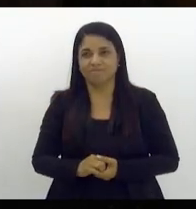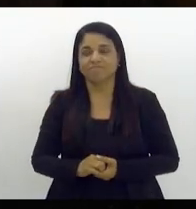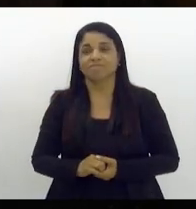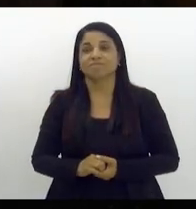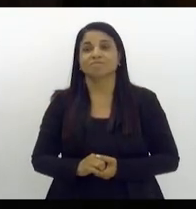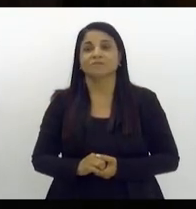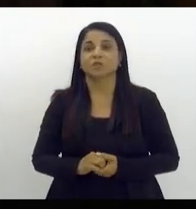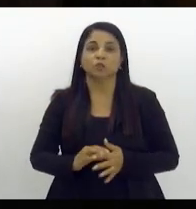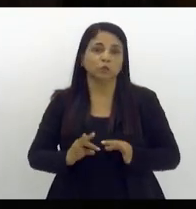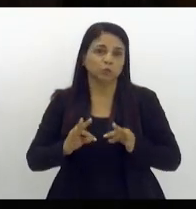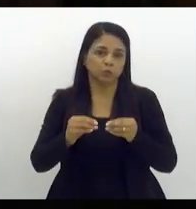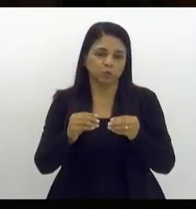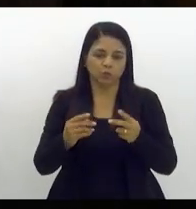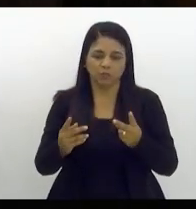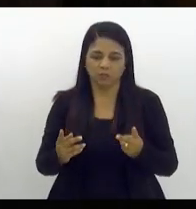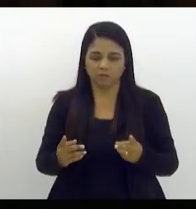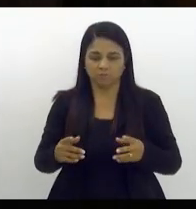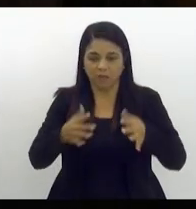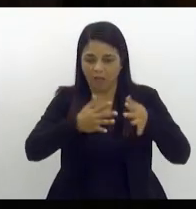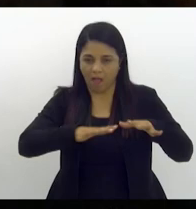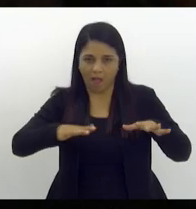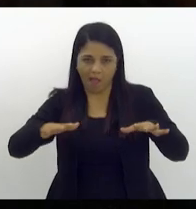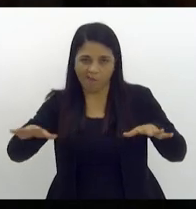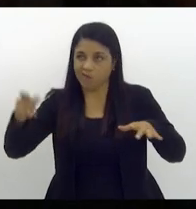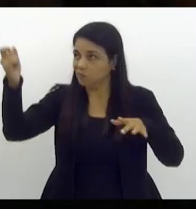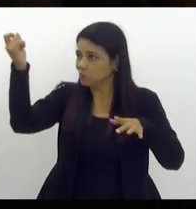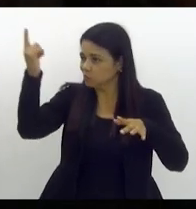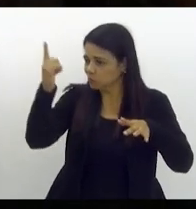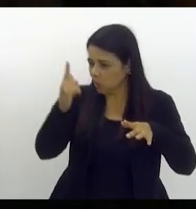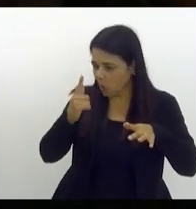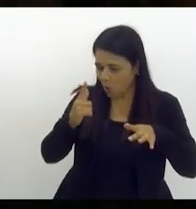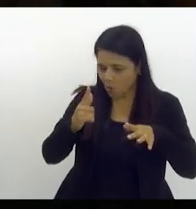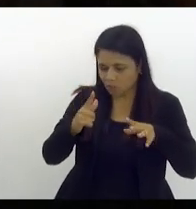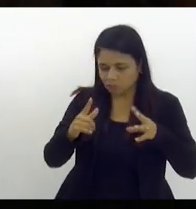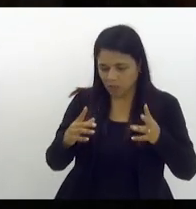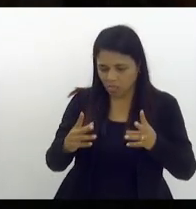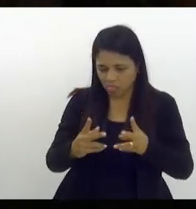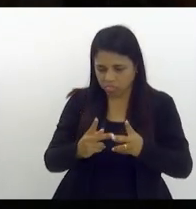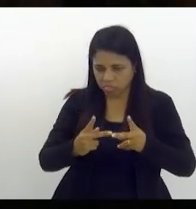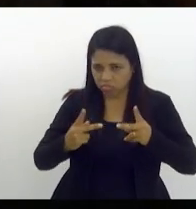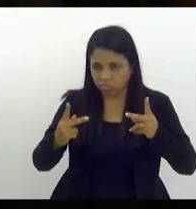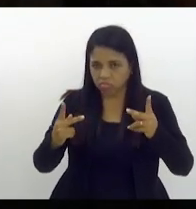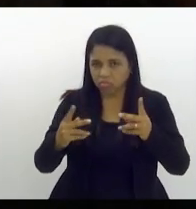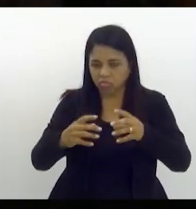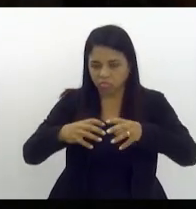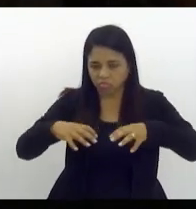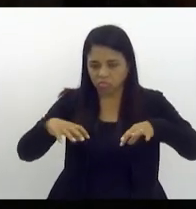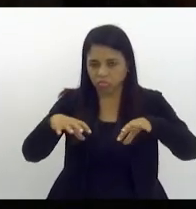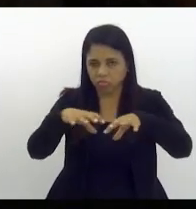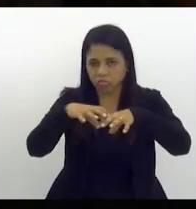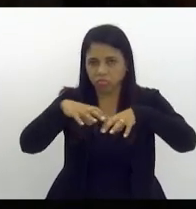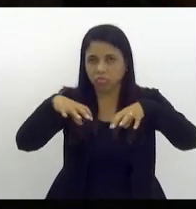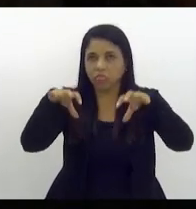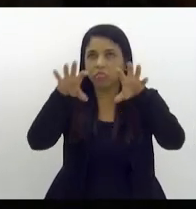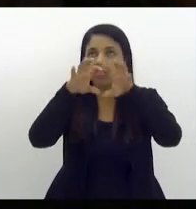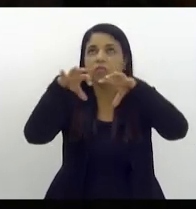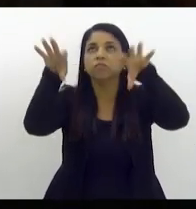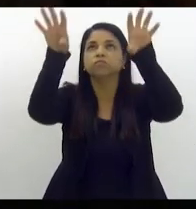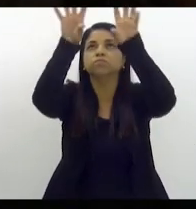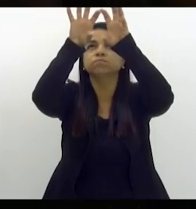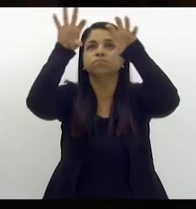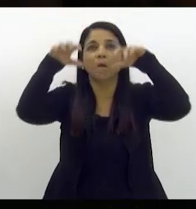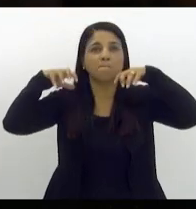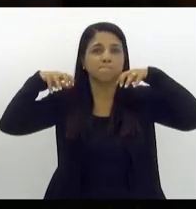que evapora depois desce como chuva. E o que vem ocorrendo com essas